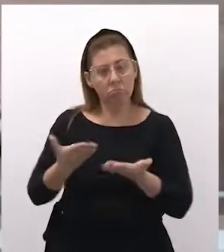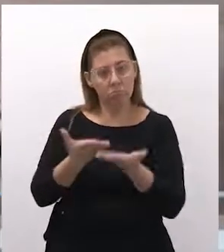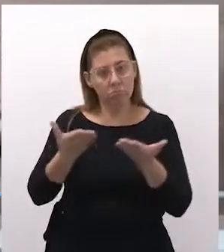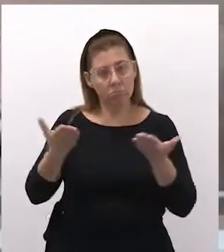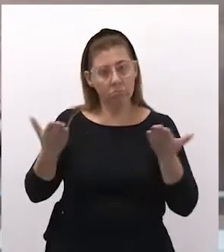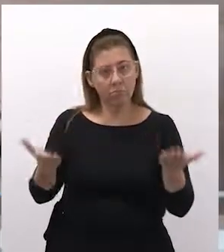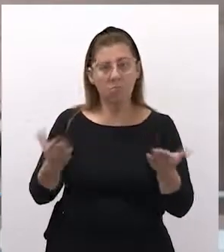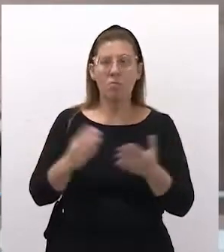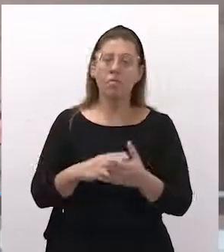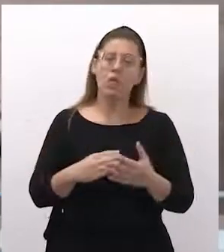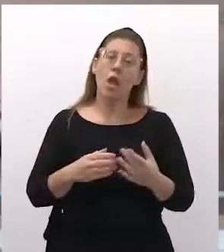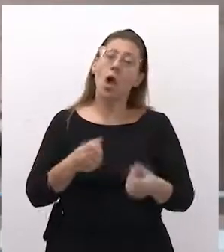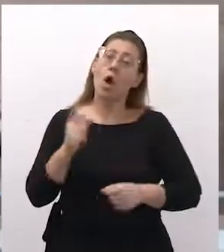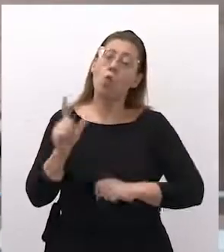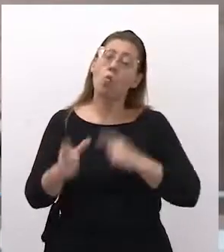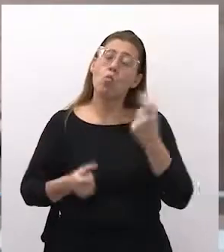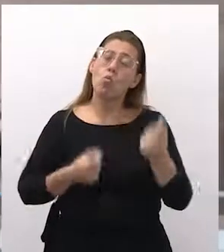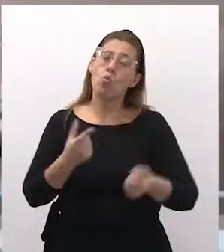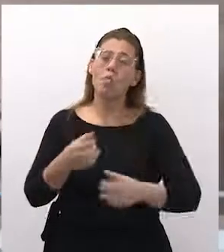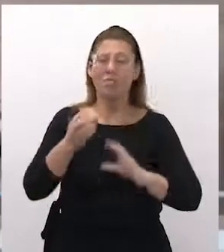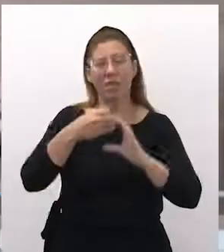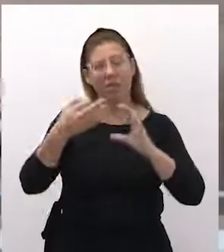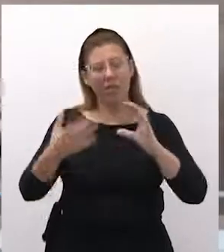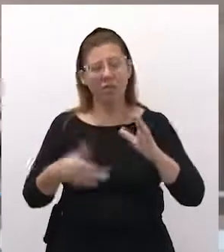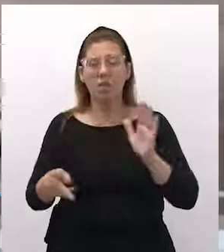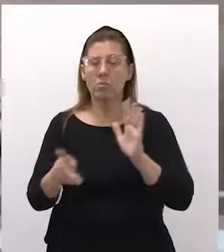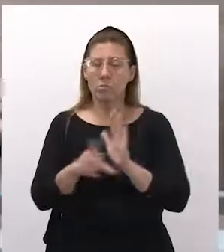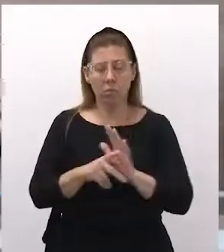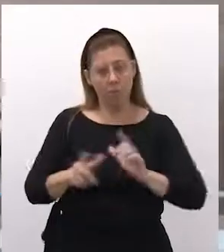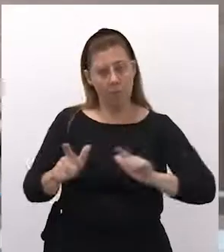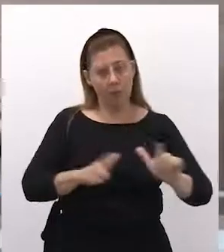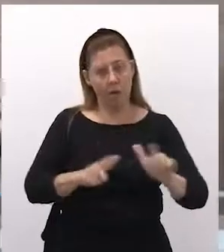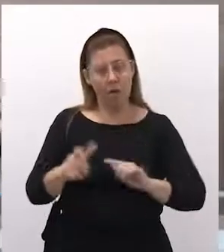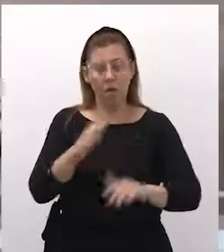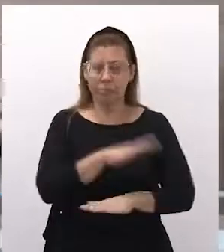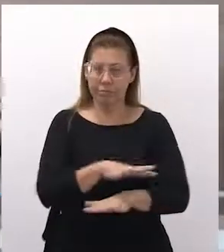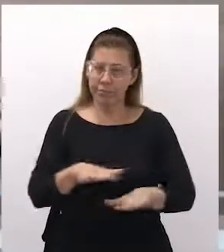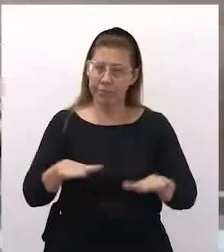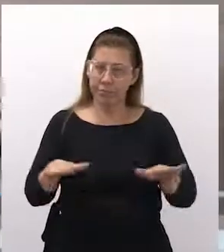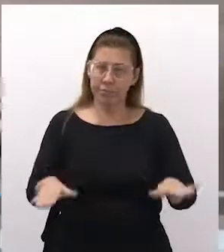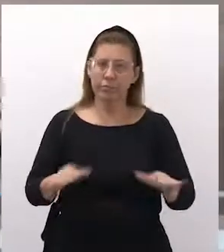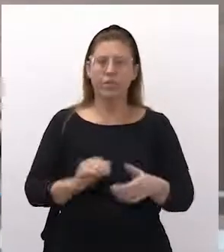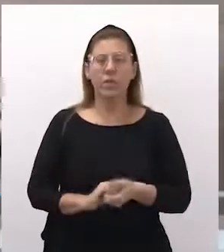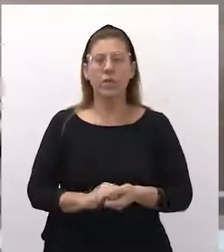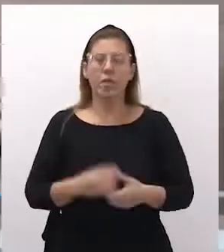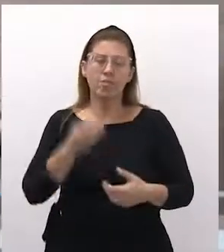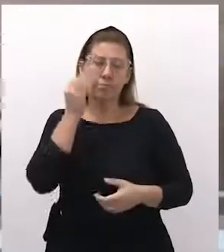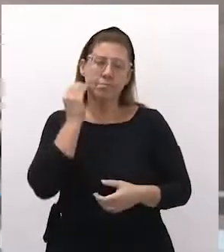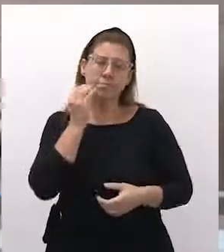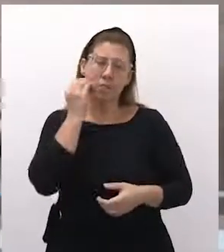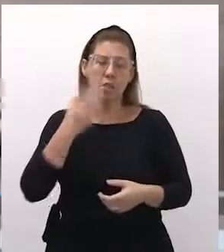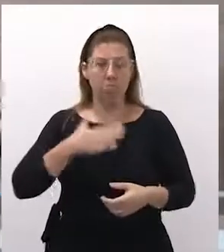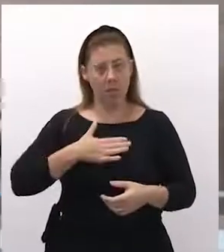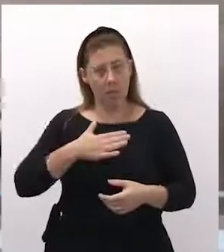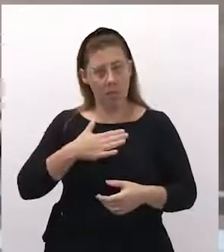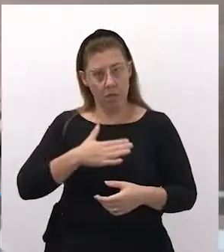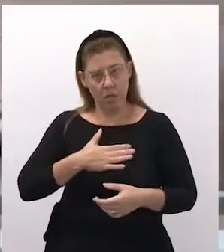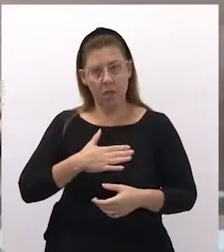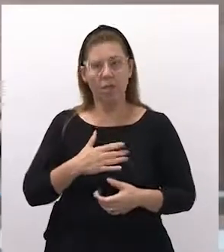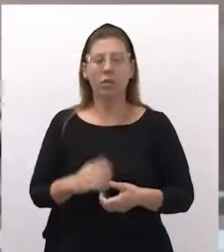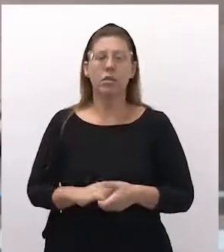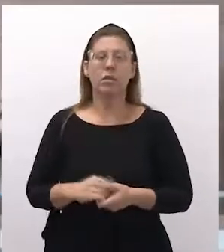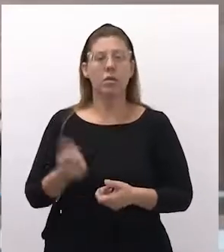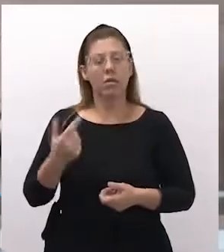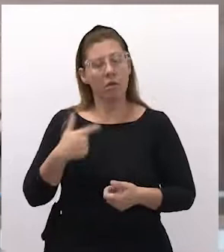vocês alguns dos olhares, né, sobre o trabalho infantil, de parte da minha experiência. Eu